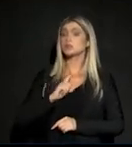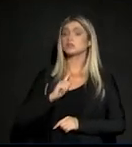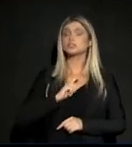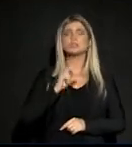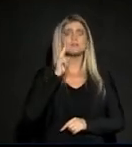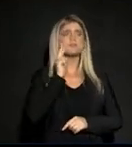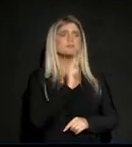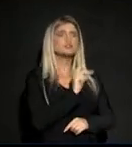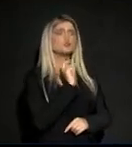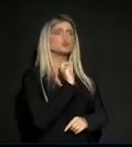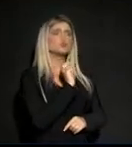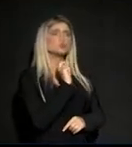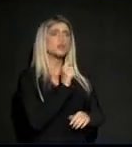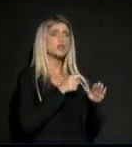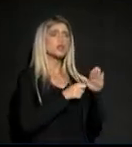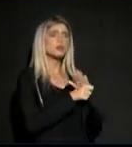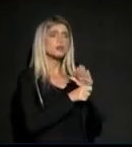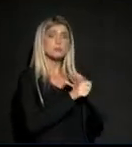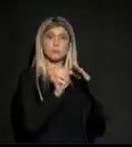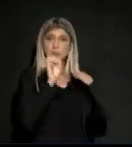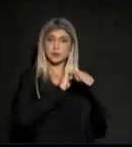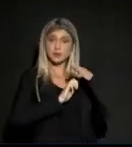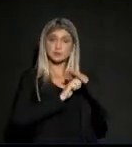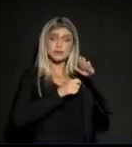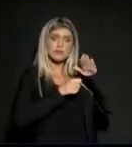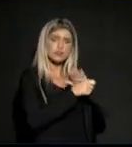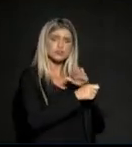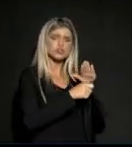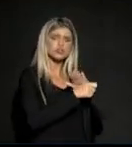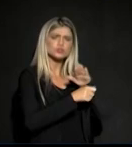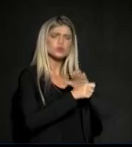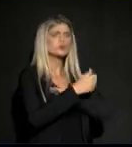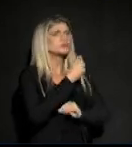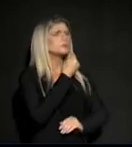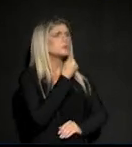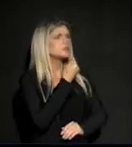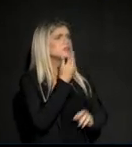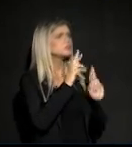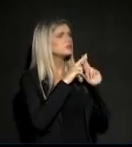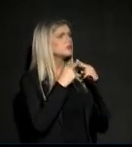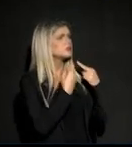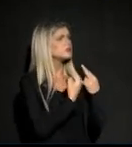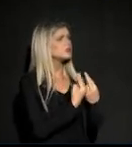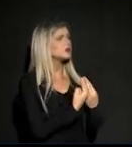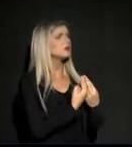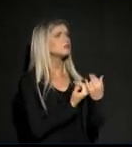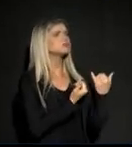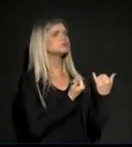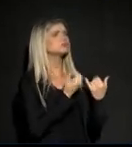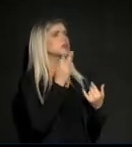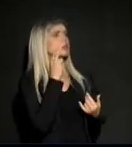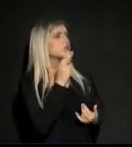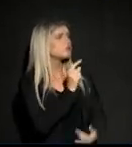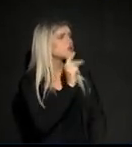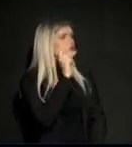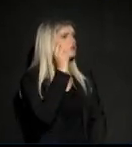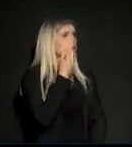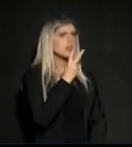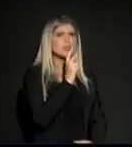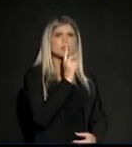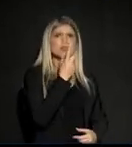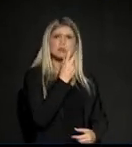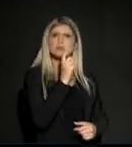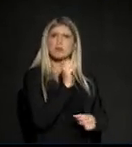visto investidores visitando o Brasil, pedindo reuniões, querendo se informar, que a gente não via há mais de uma década. Então, acho